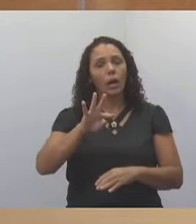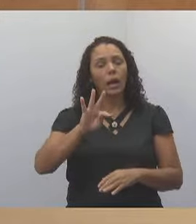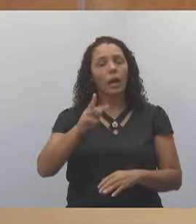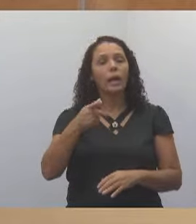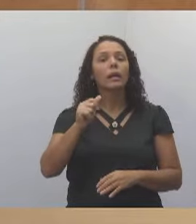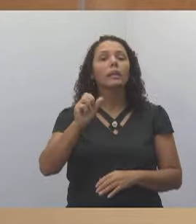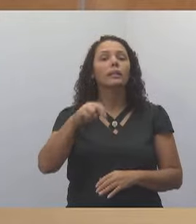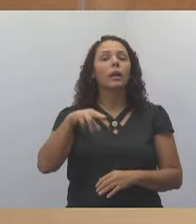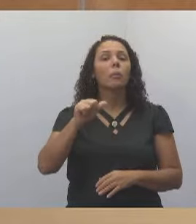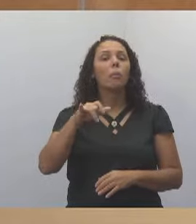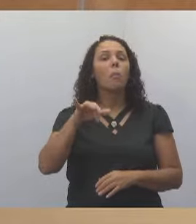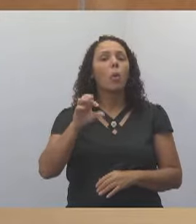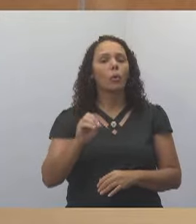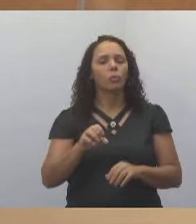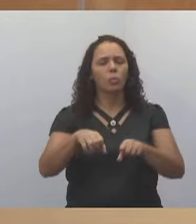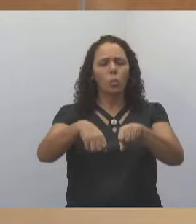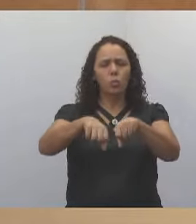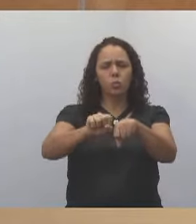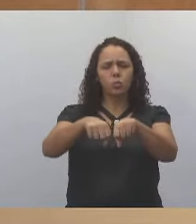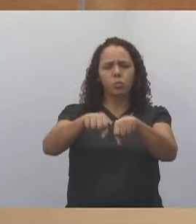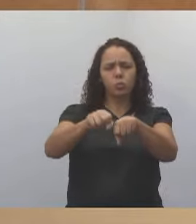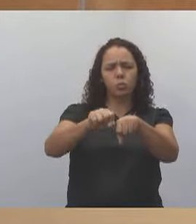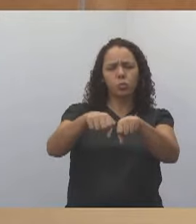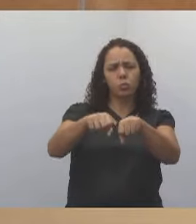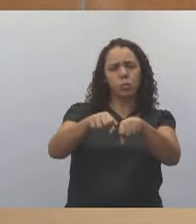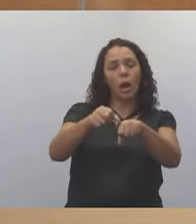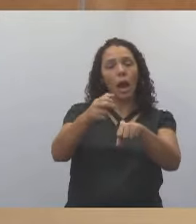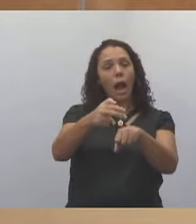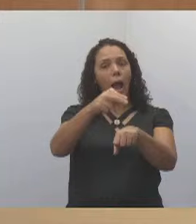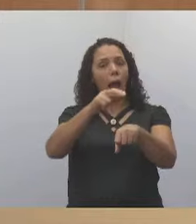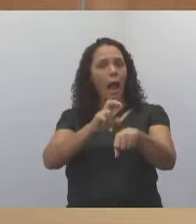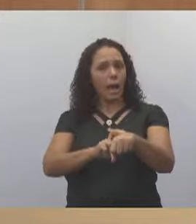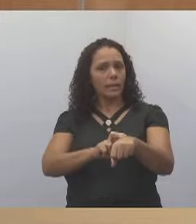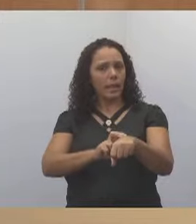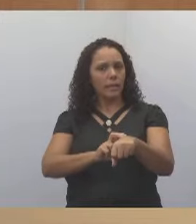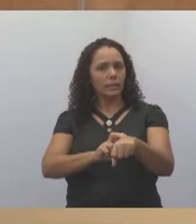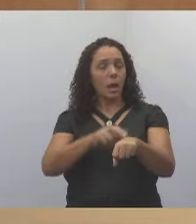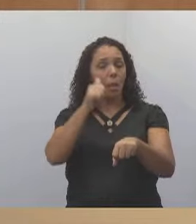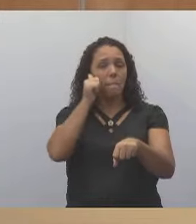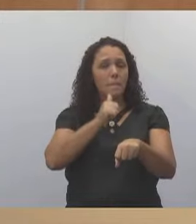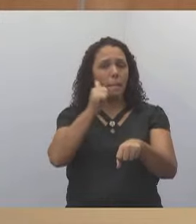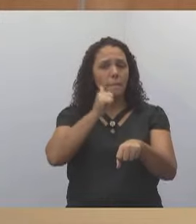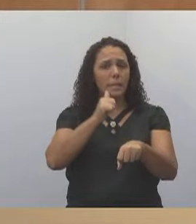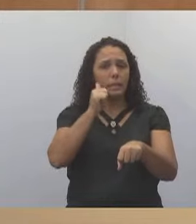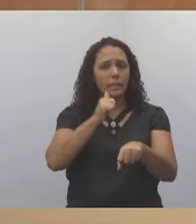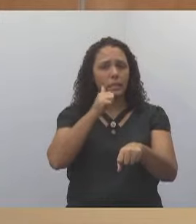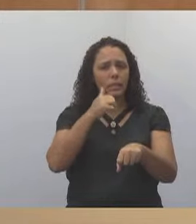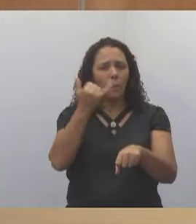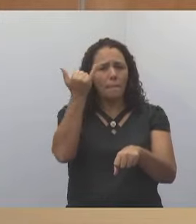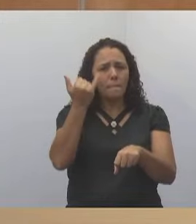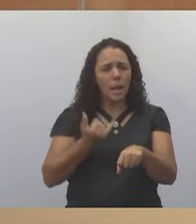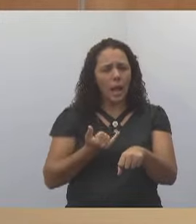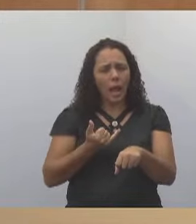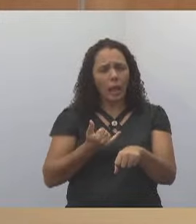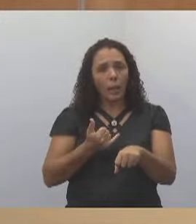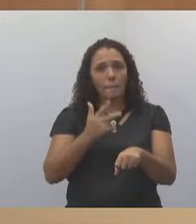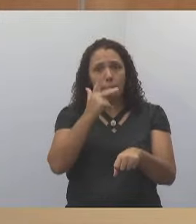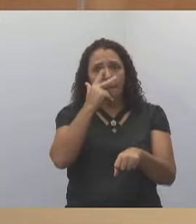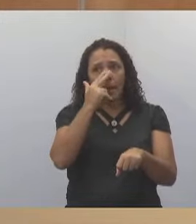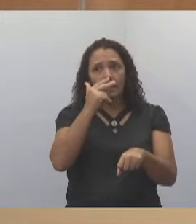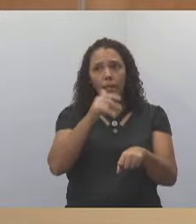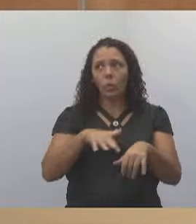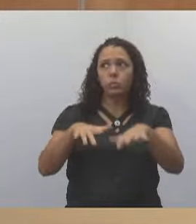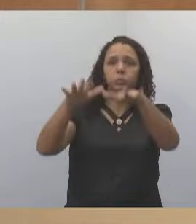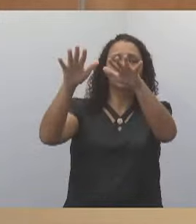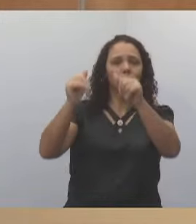voar. A menina era leve, mas aquele barulhão, eles gostam desse barulho, né? Mas eu acho assim, é um projeto